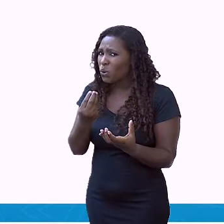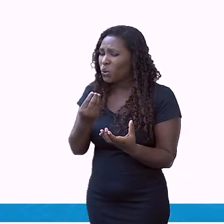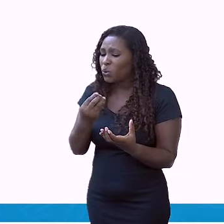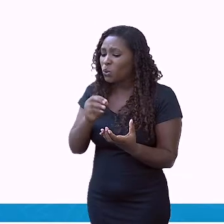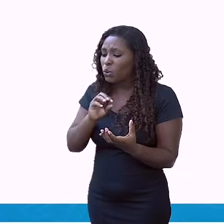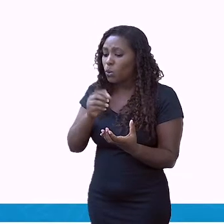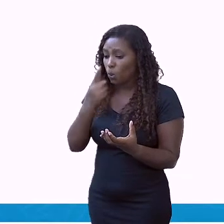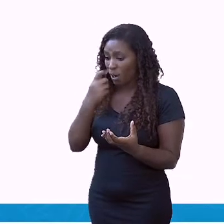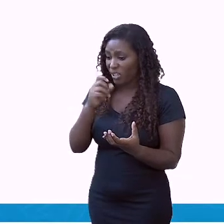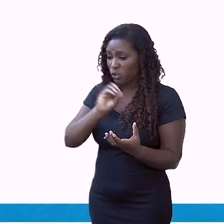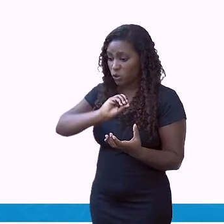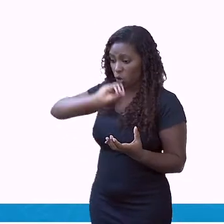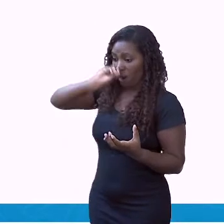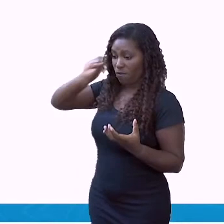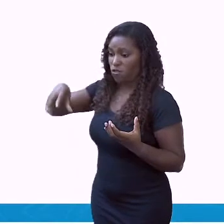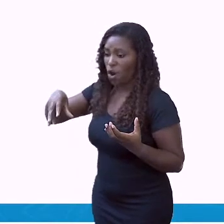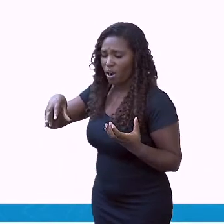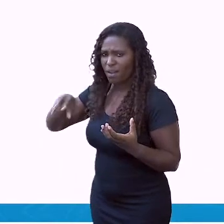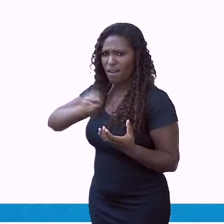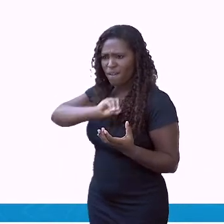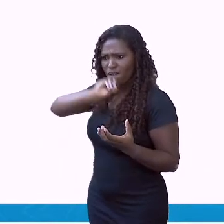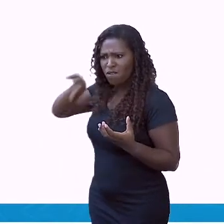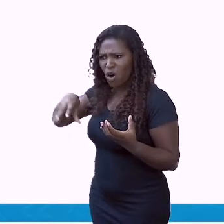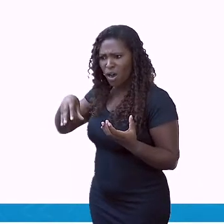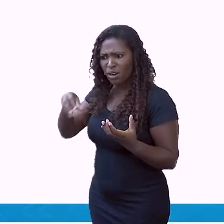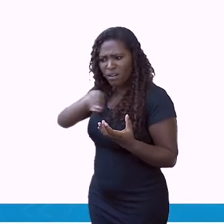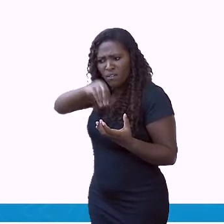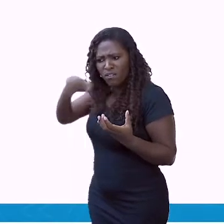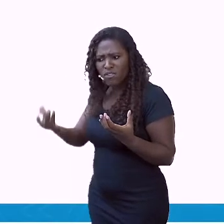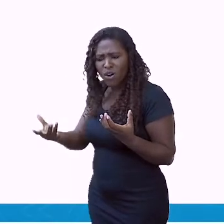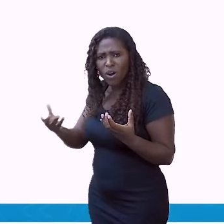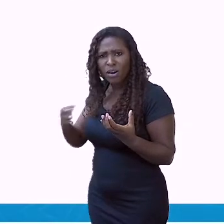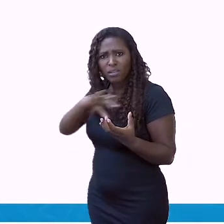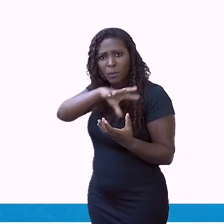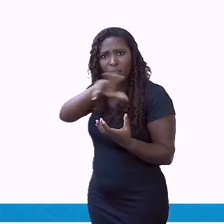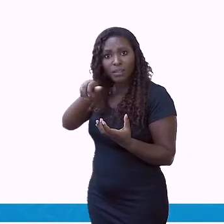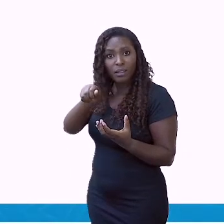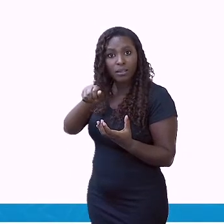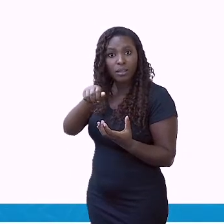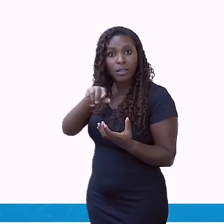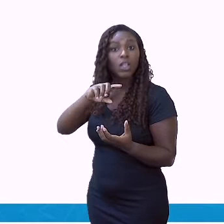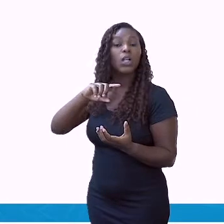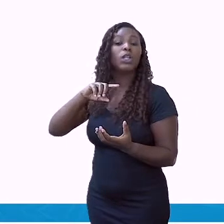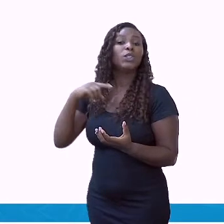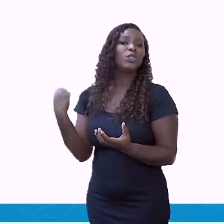crosta. Aonde nós vamos jogar esse lixo?